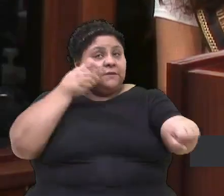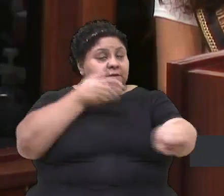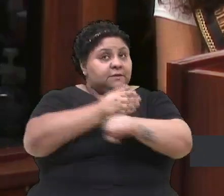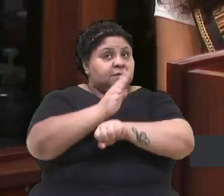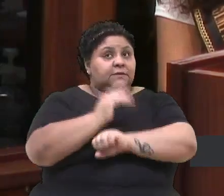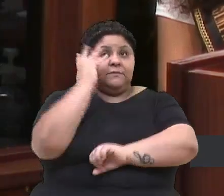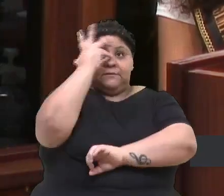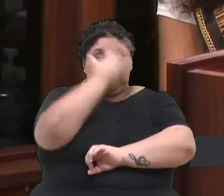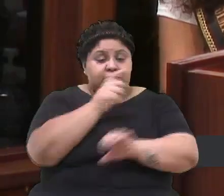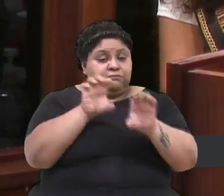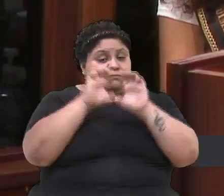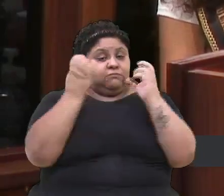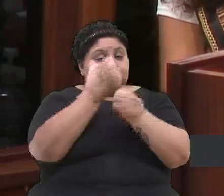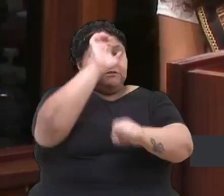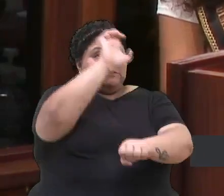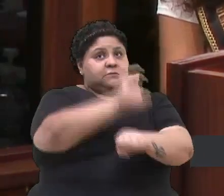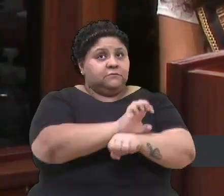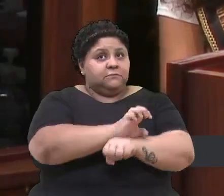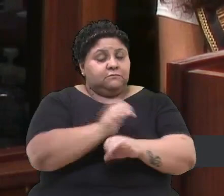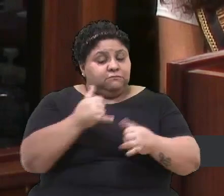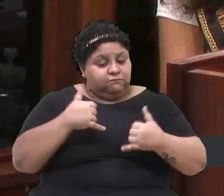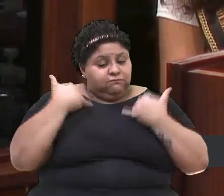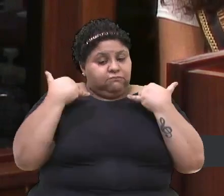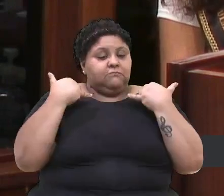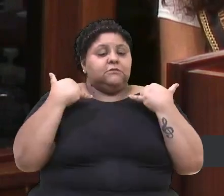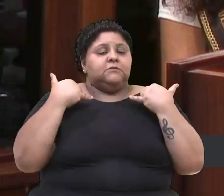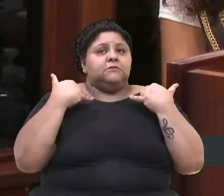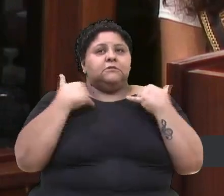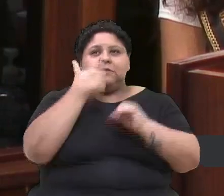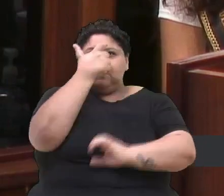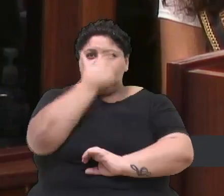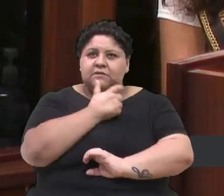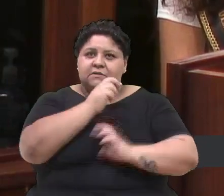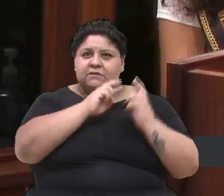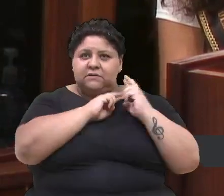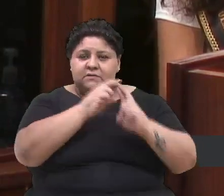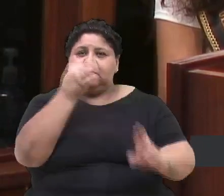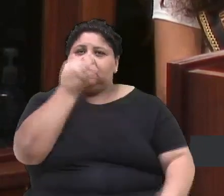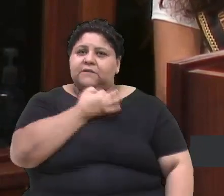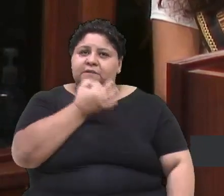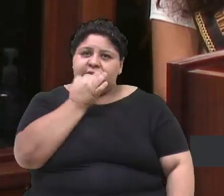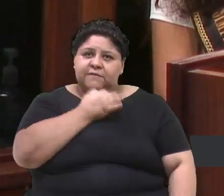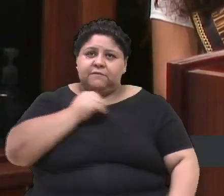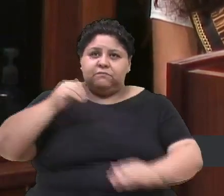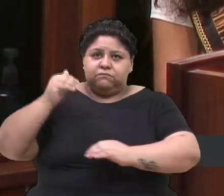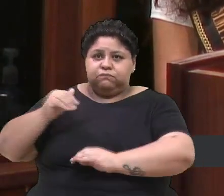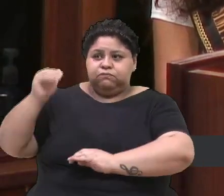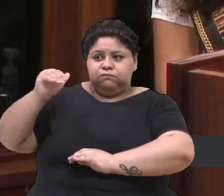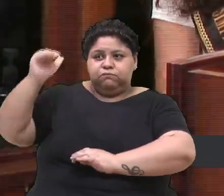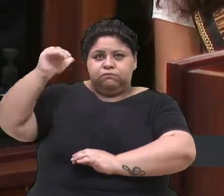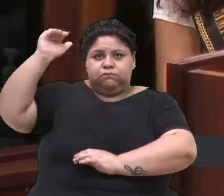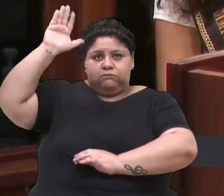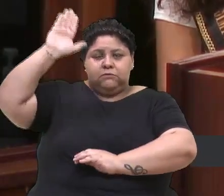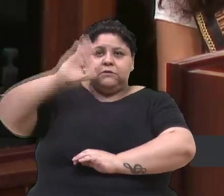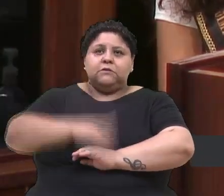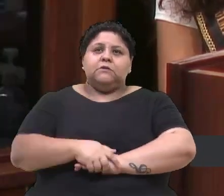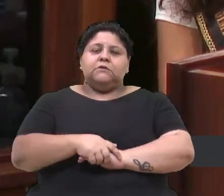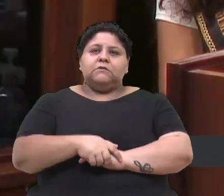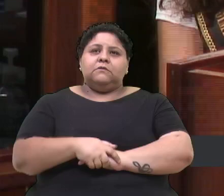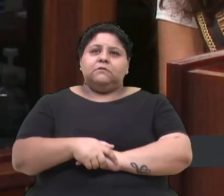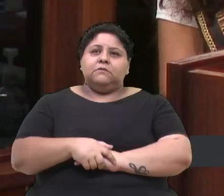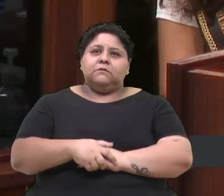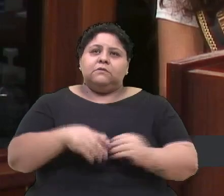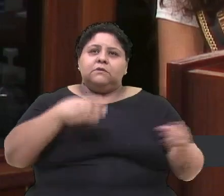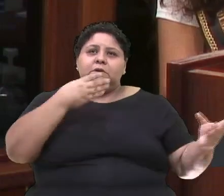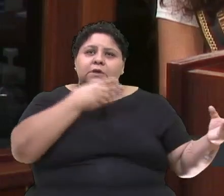Bela Comunitária do Estado. Foi uma honra. Acho que representar Caxias, onde crescemos, é muito